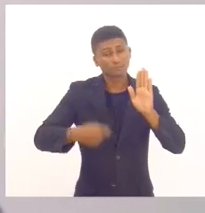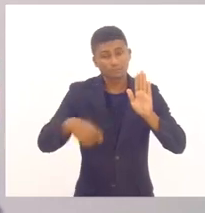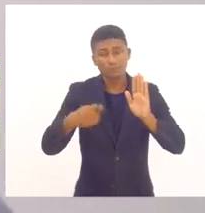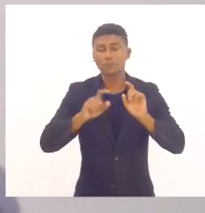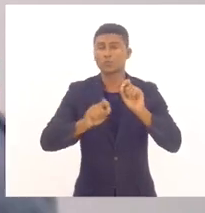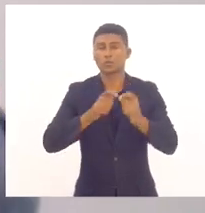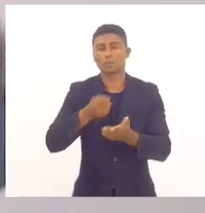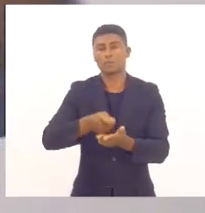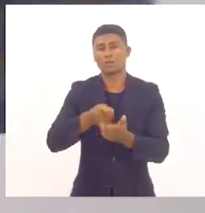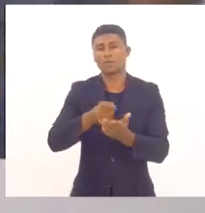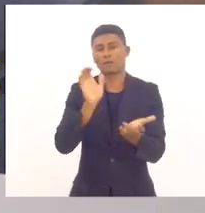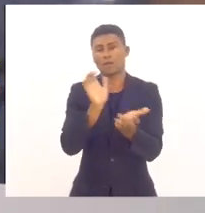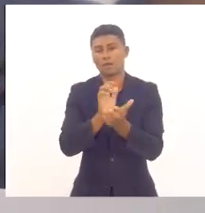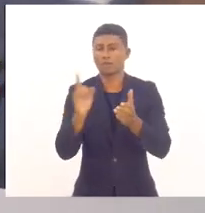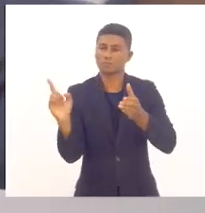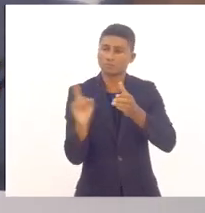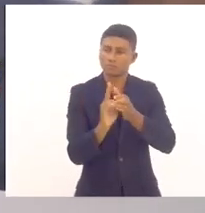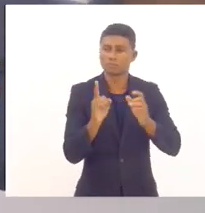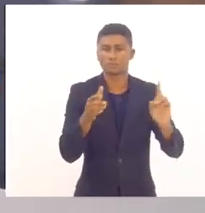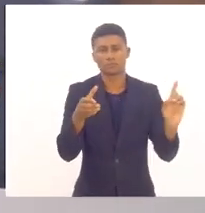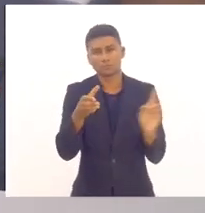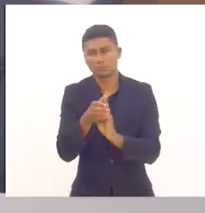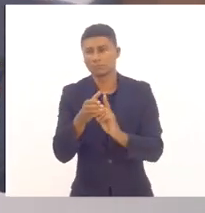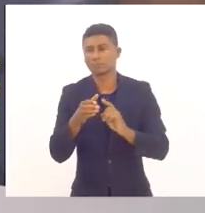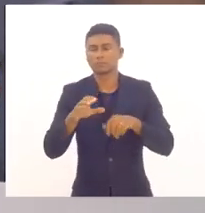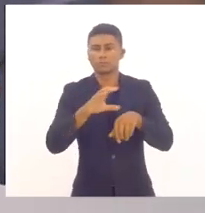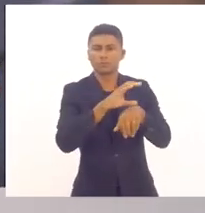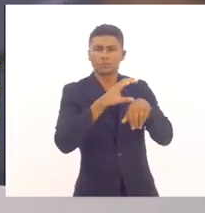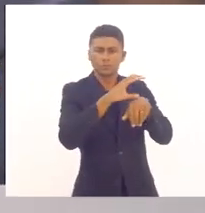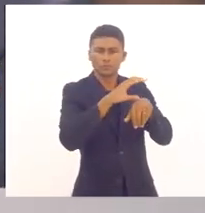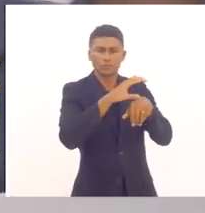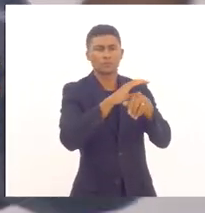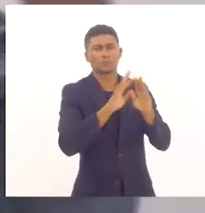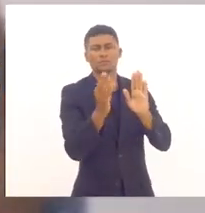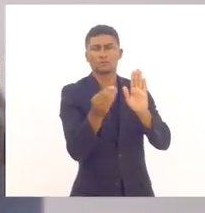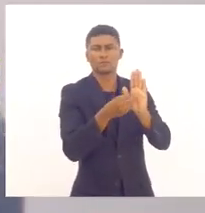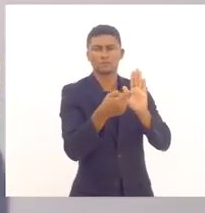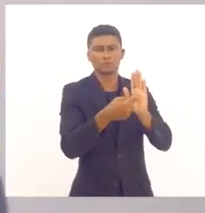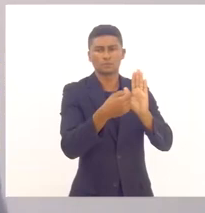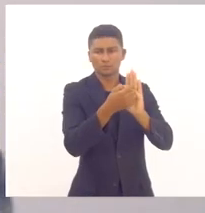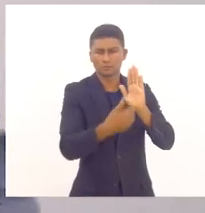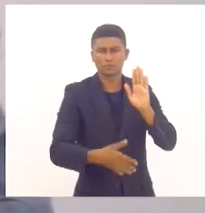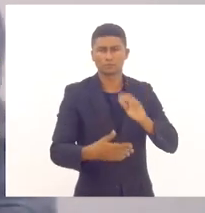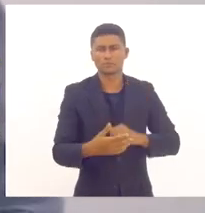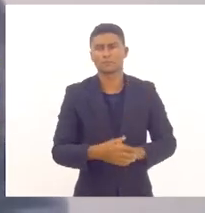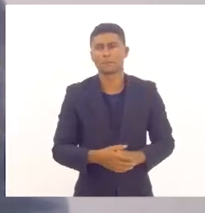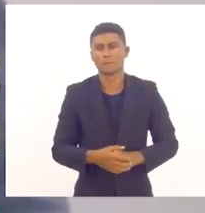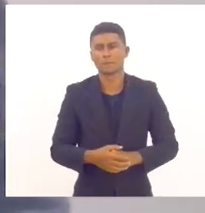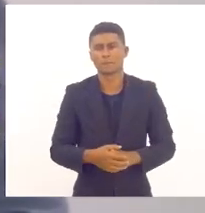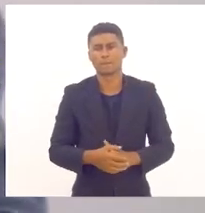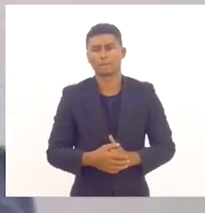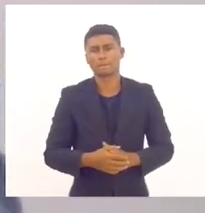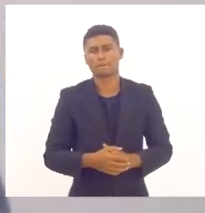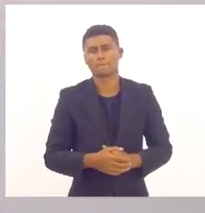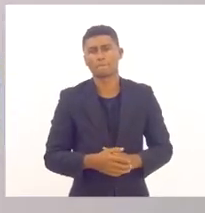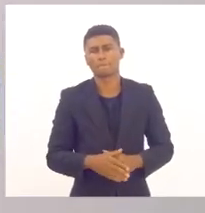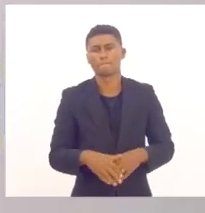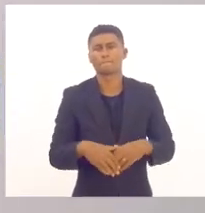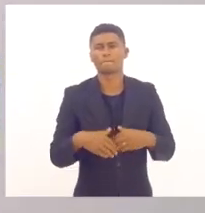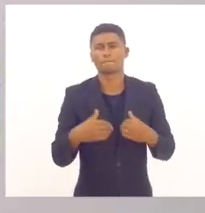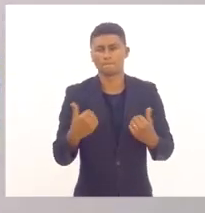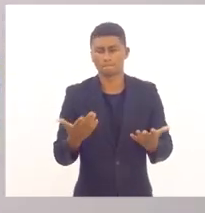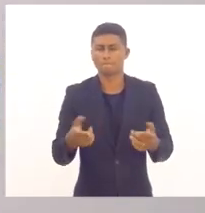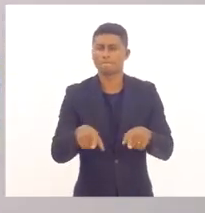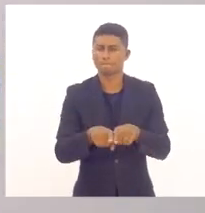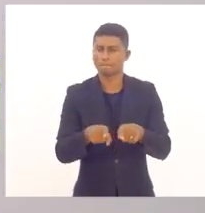federações, descumprindo até o que prevê a própria Constituição no ato de se filiar. Então, gente, assim, essa é uma questão. Uma outra